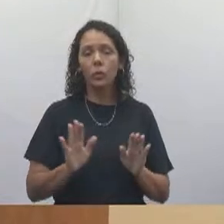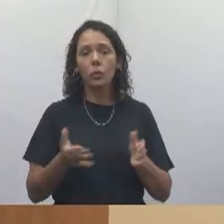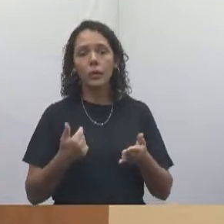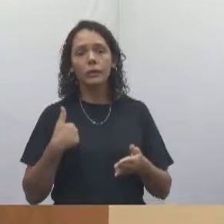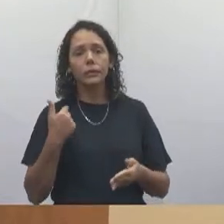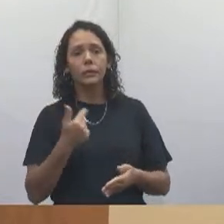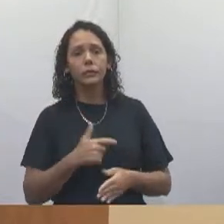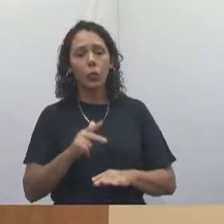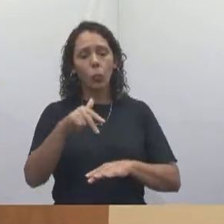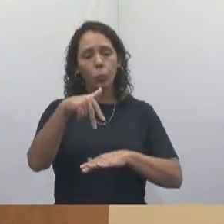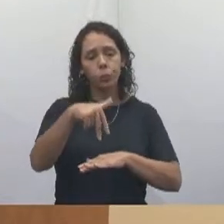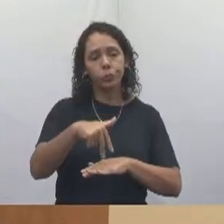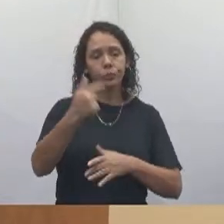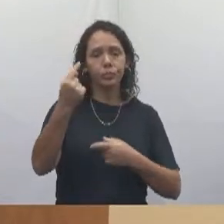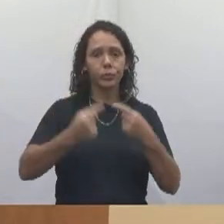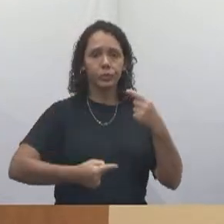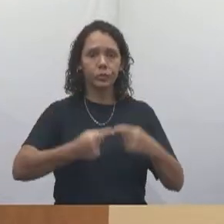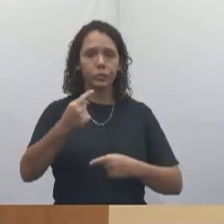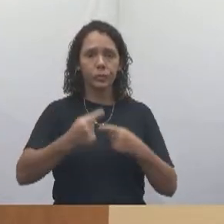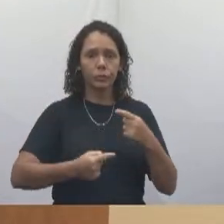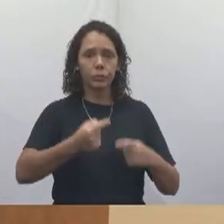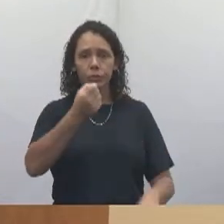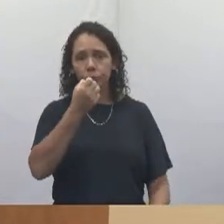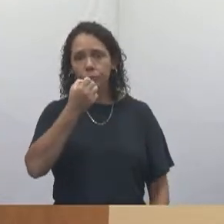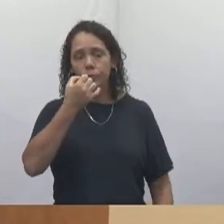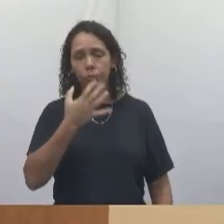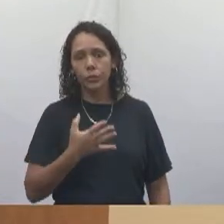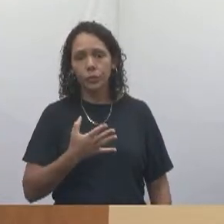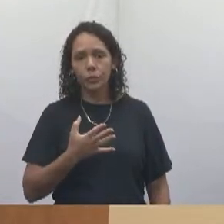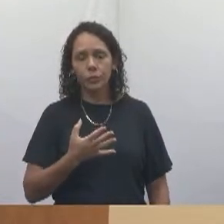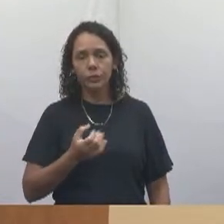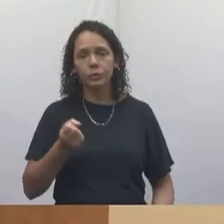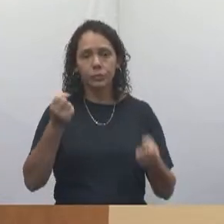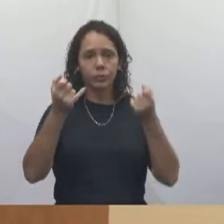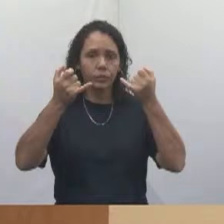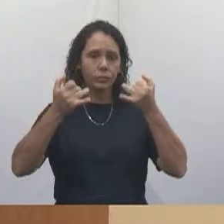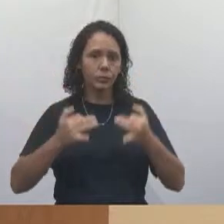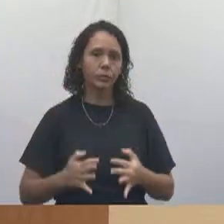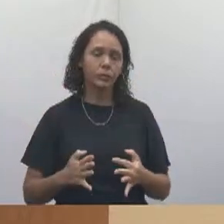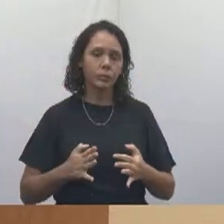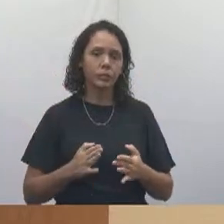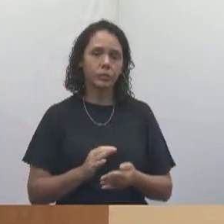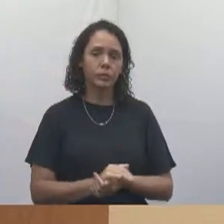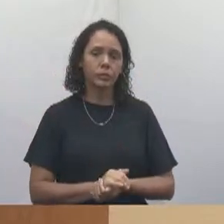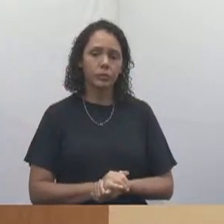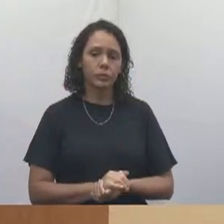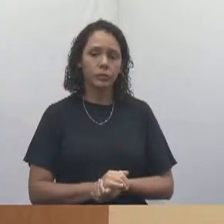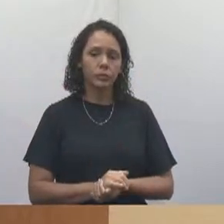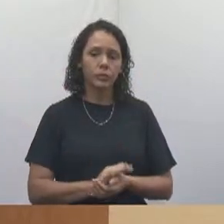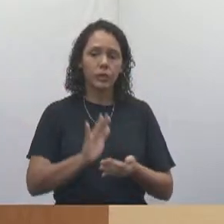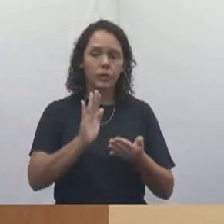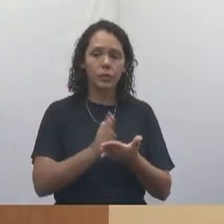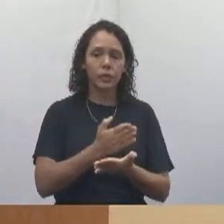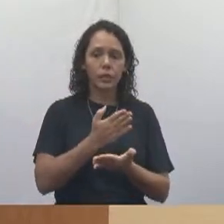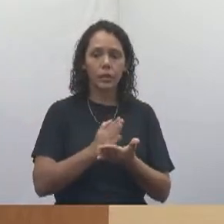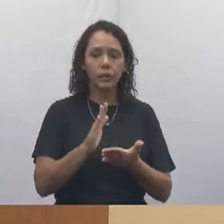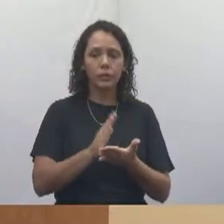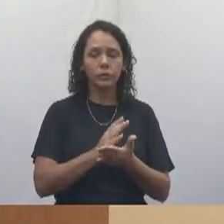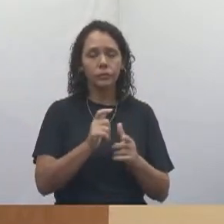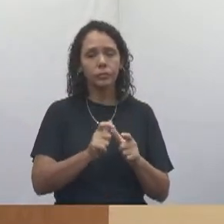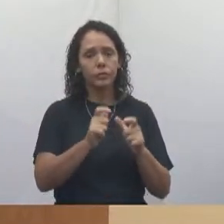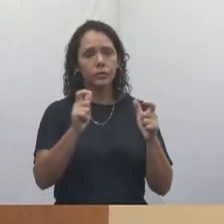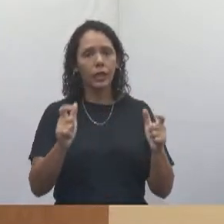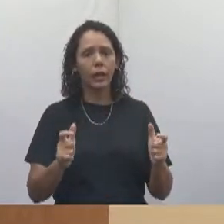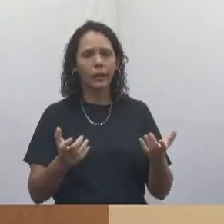aqui e para discutir a boa política, muitos, aliás, vários, querem achar